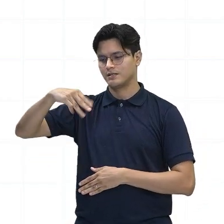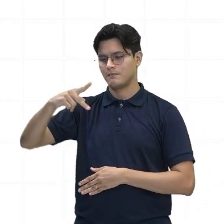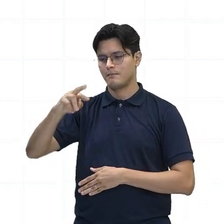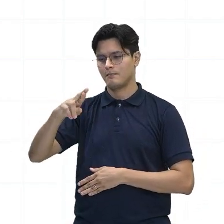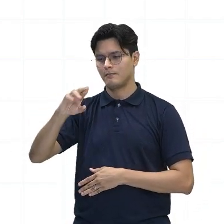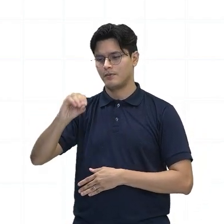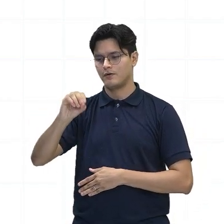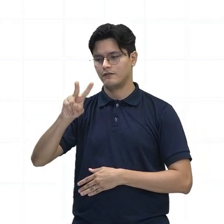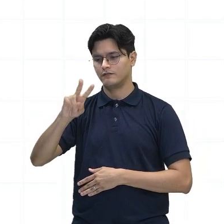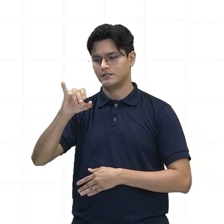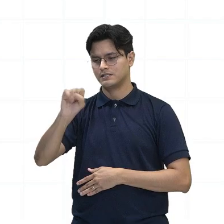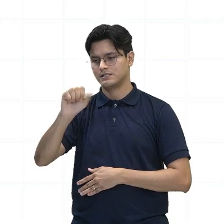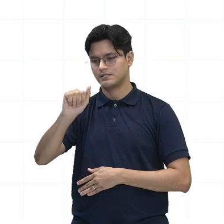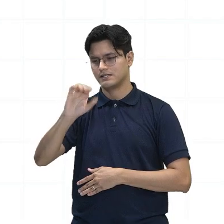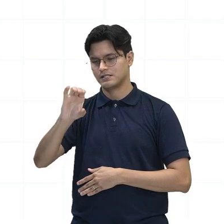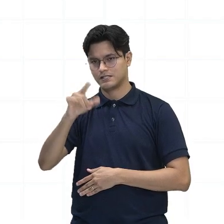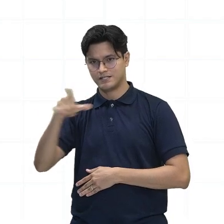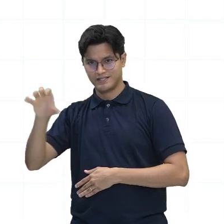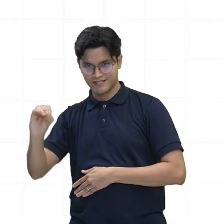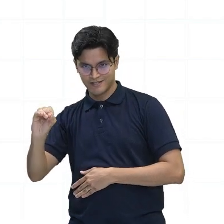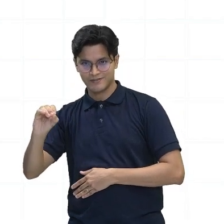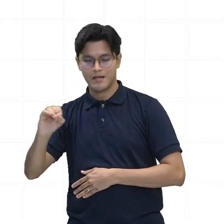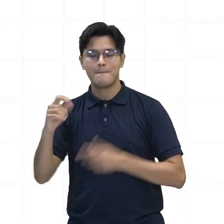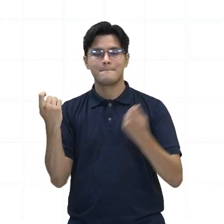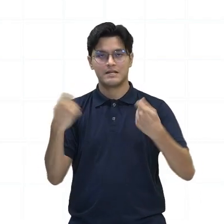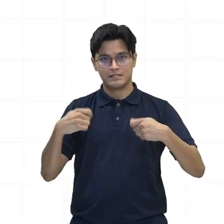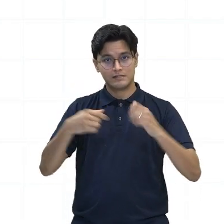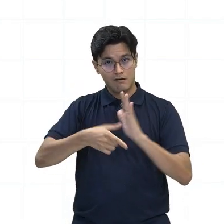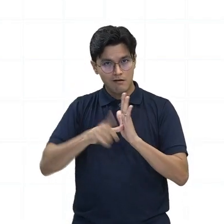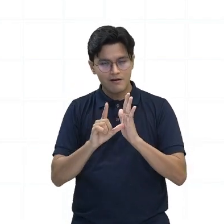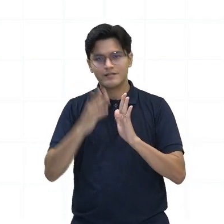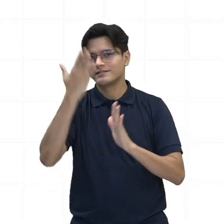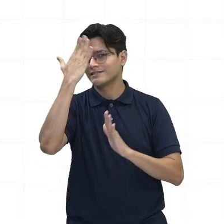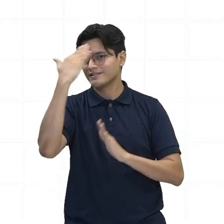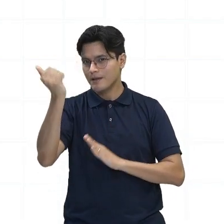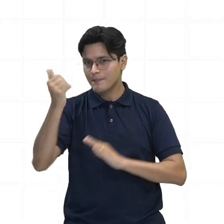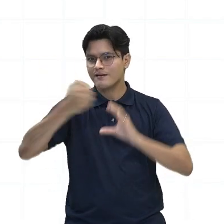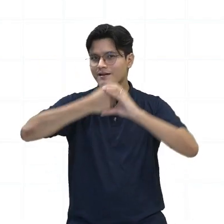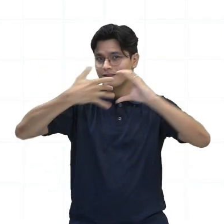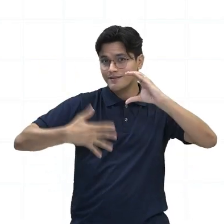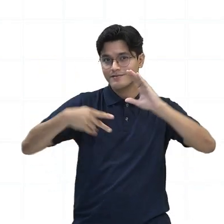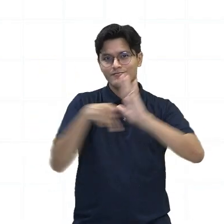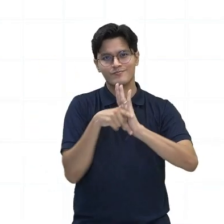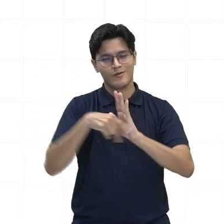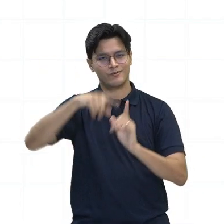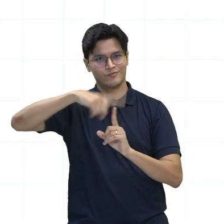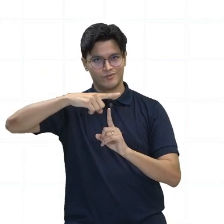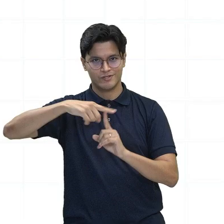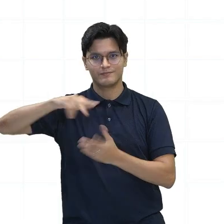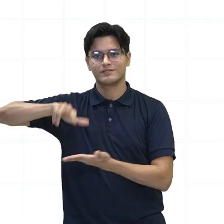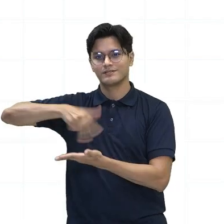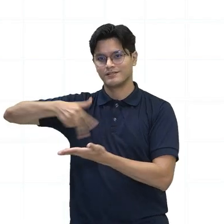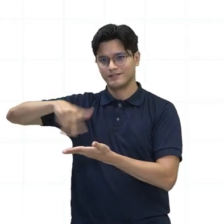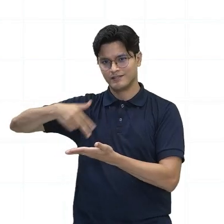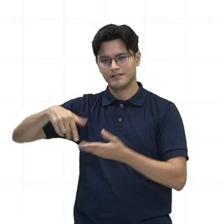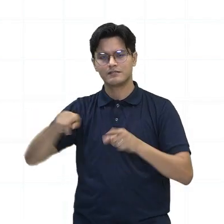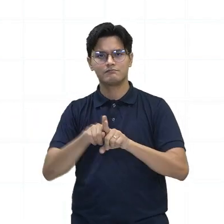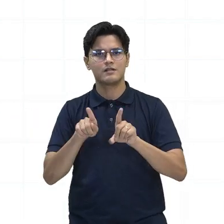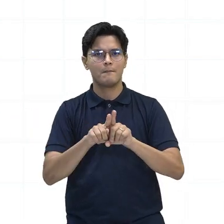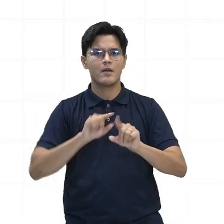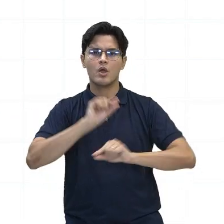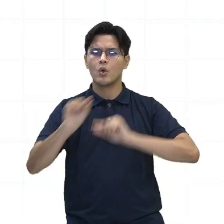tá bom? Outra característica das danças urbanas é a precisão dos movimentos. Em alguns